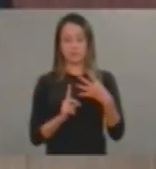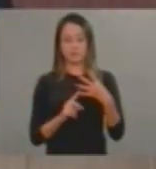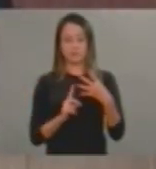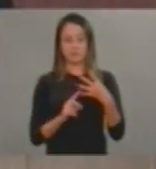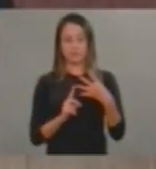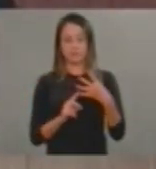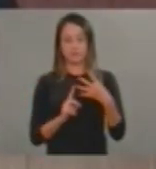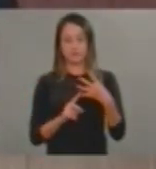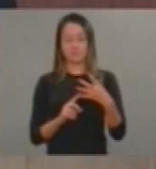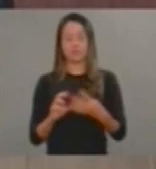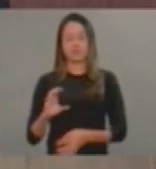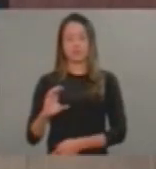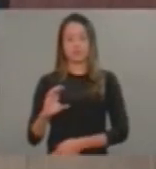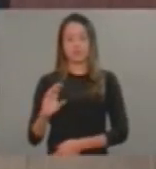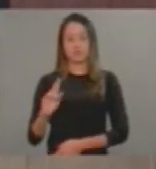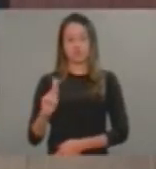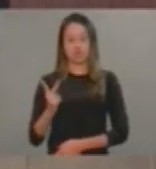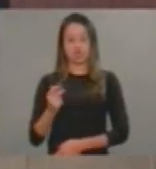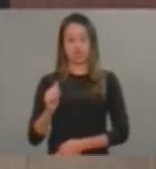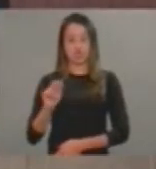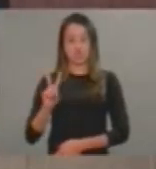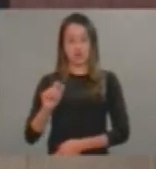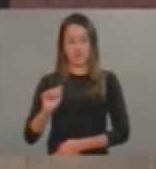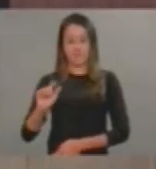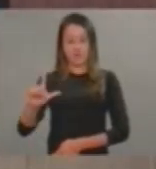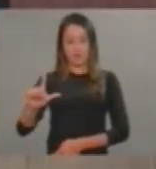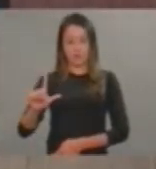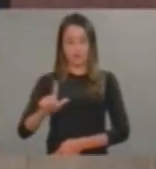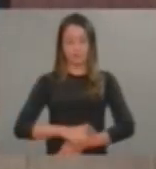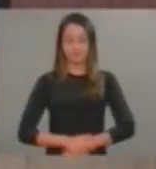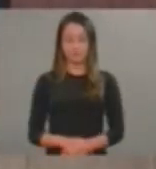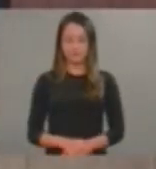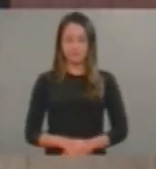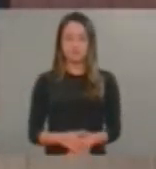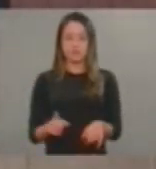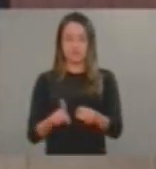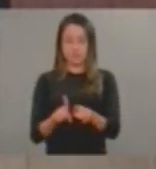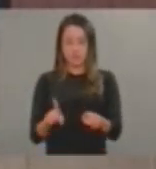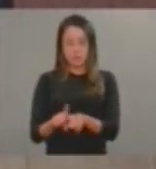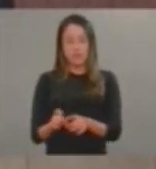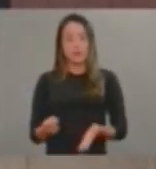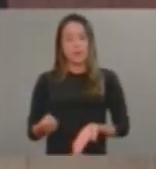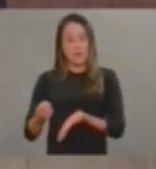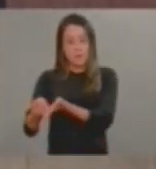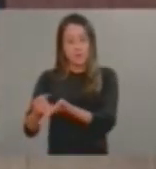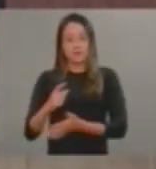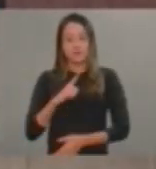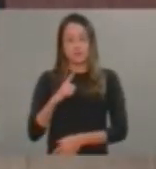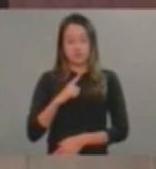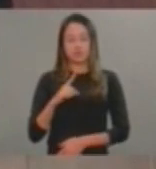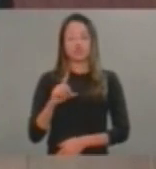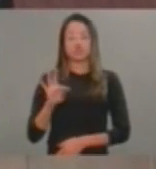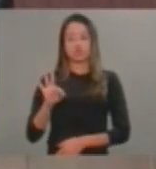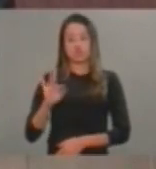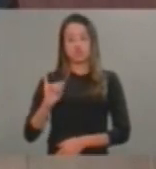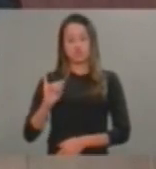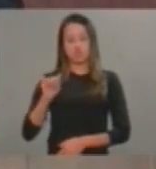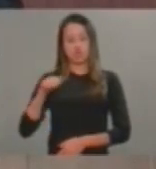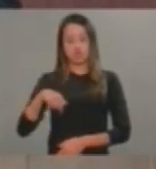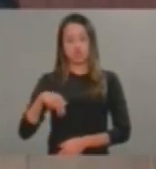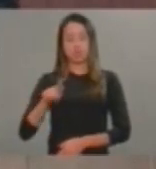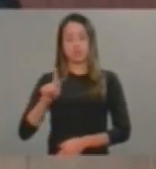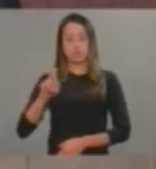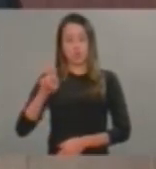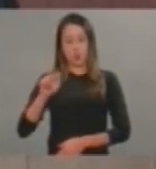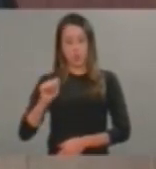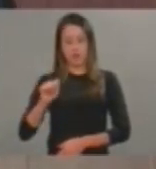em Chaval. Ainda também há um ponto de apoio em Tianguá, no quilômetro 2 da CE-187.